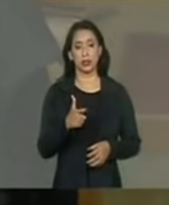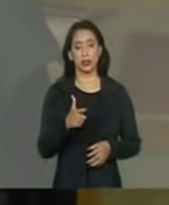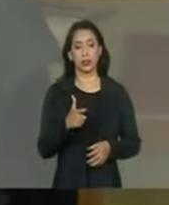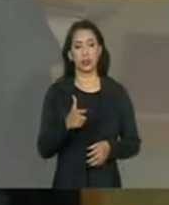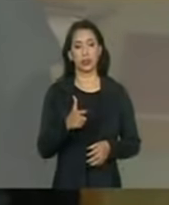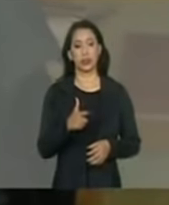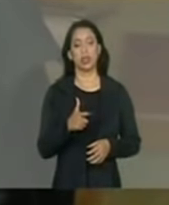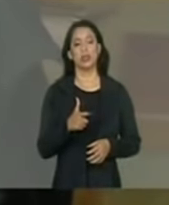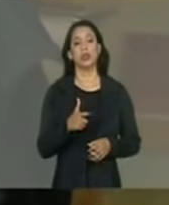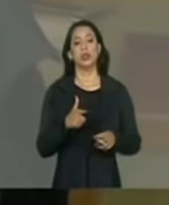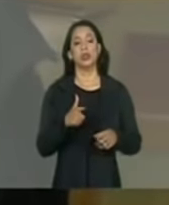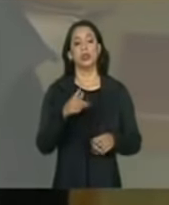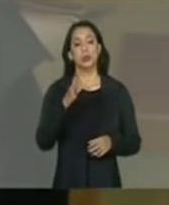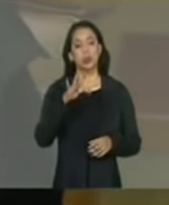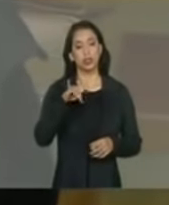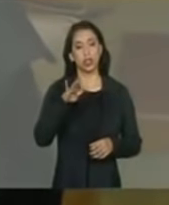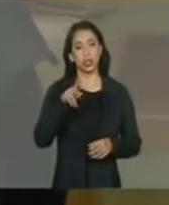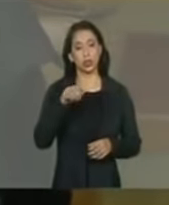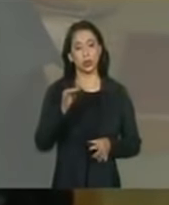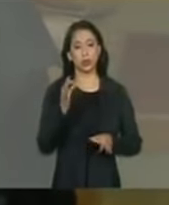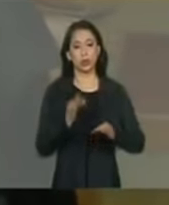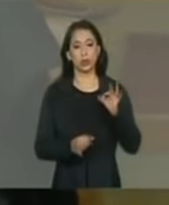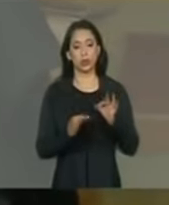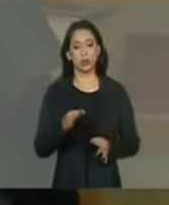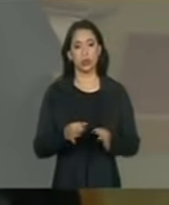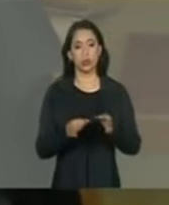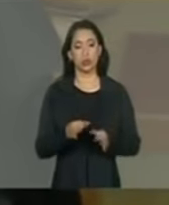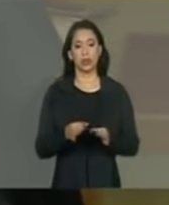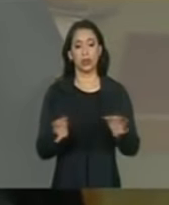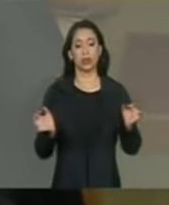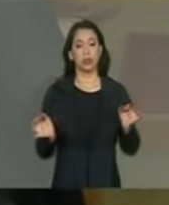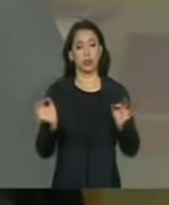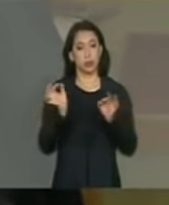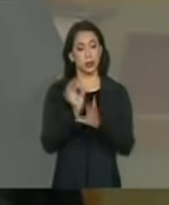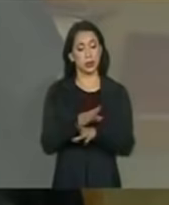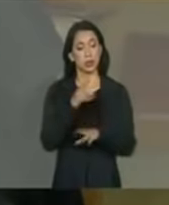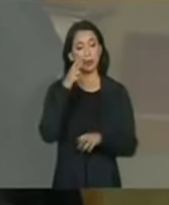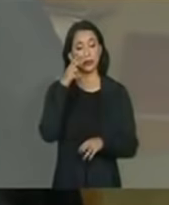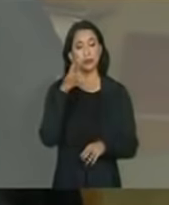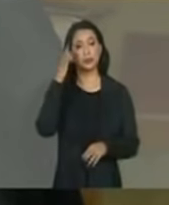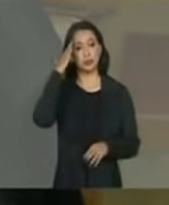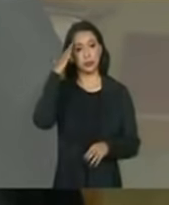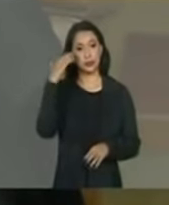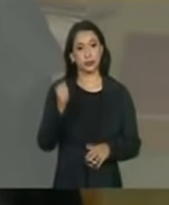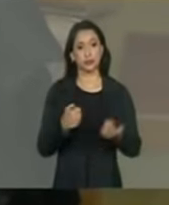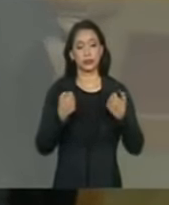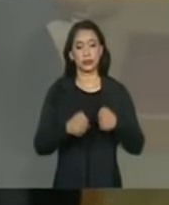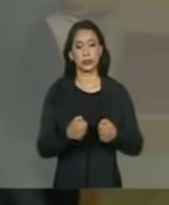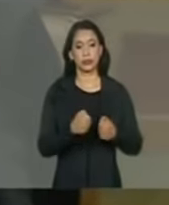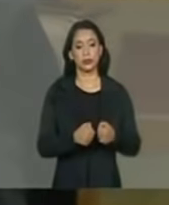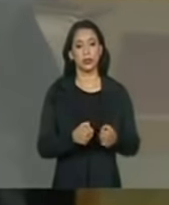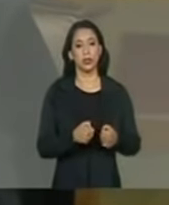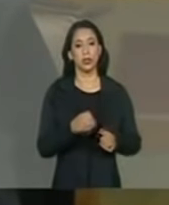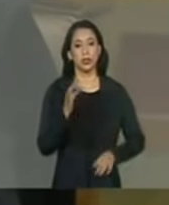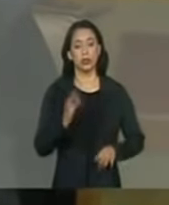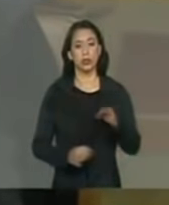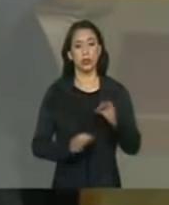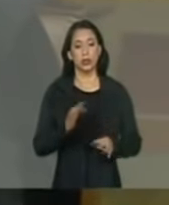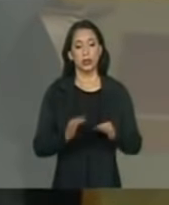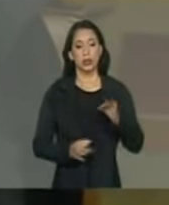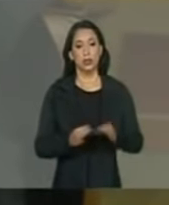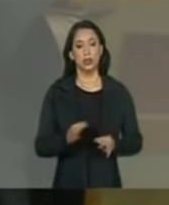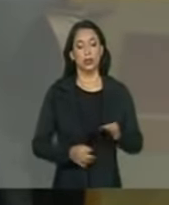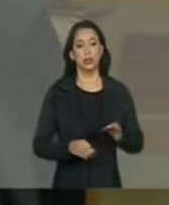título judicial definitivo resultante com sabemos do necessário tenso de julgado da sentença penal